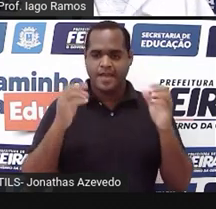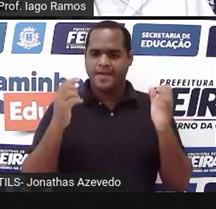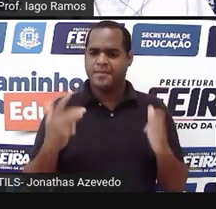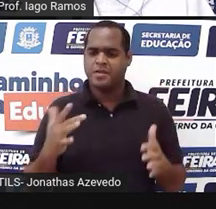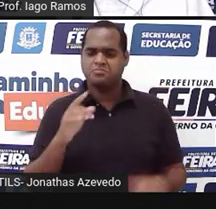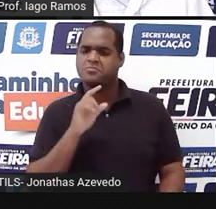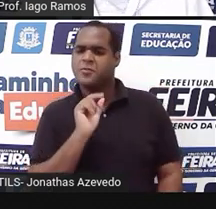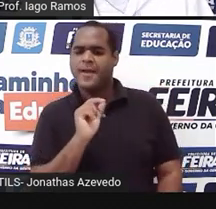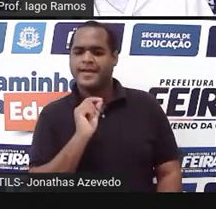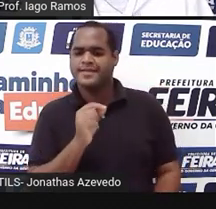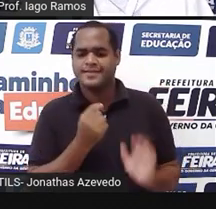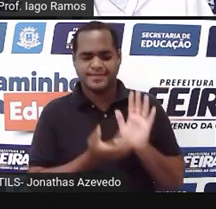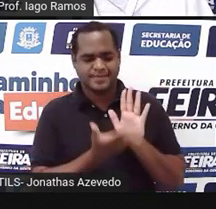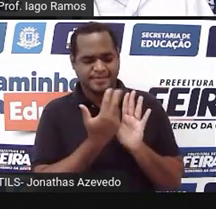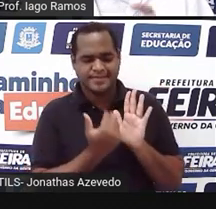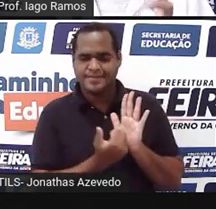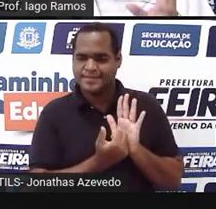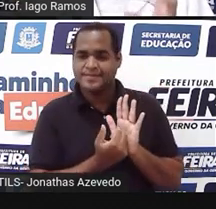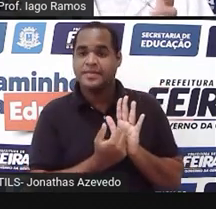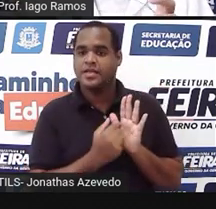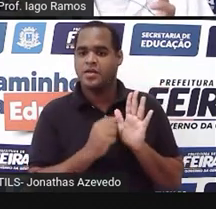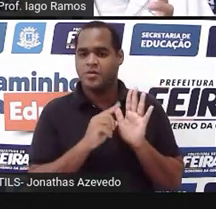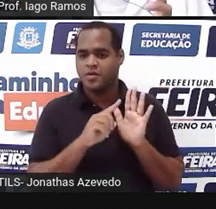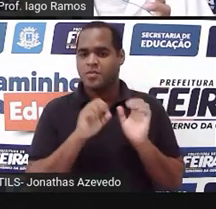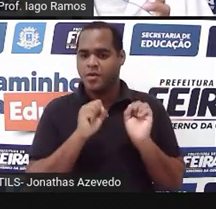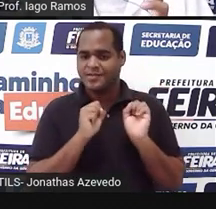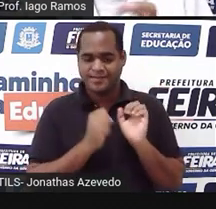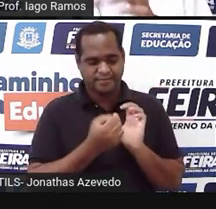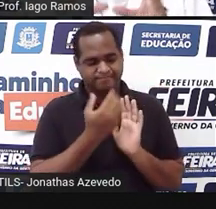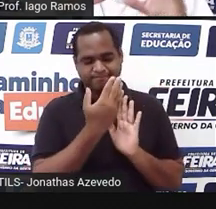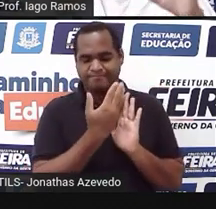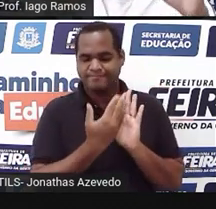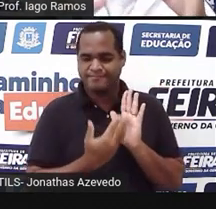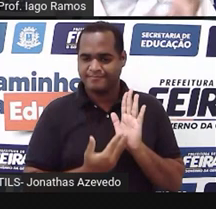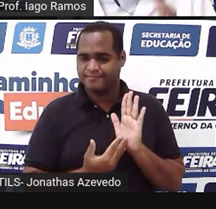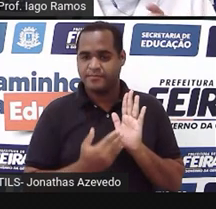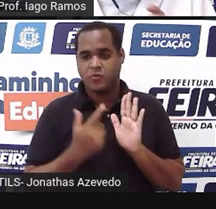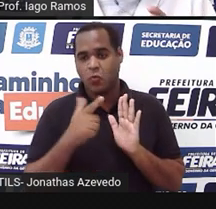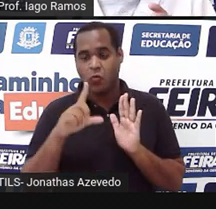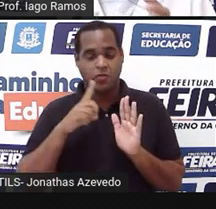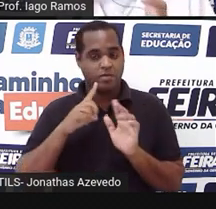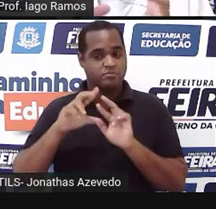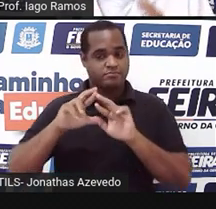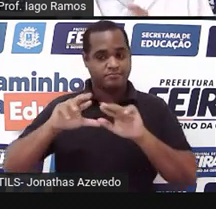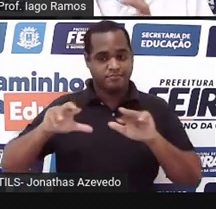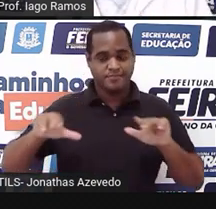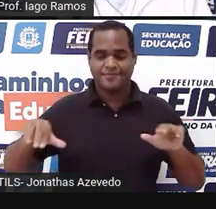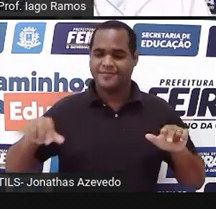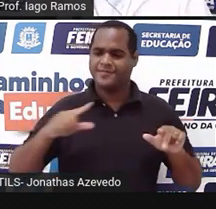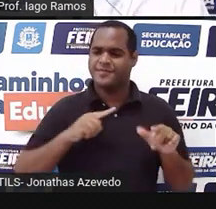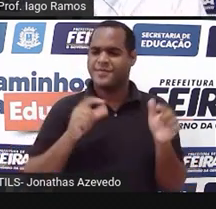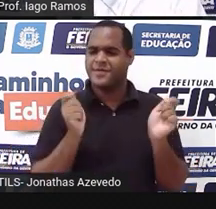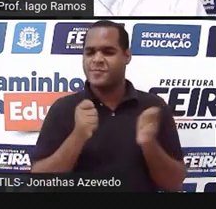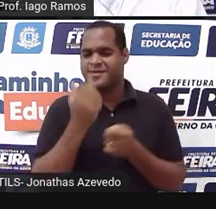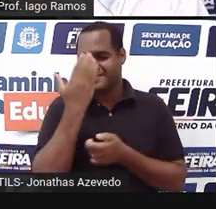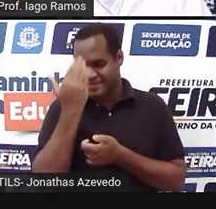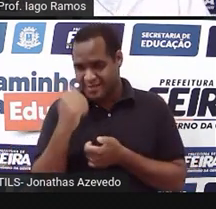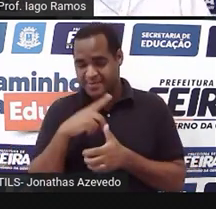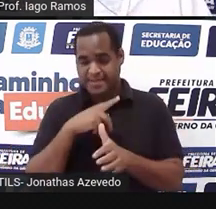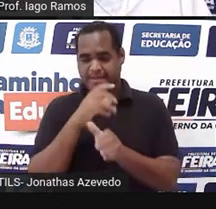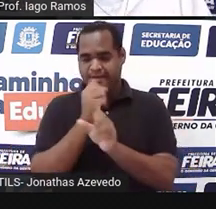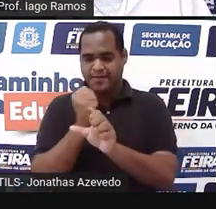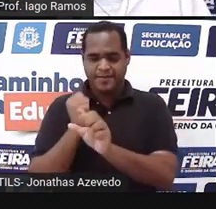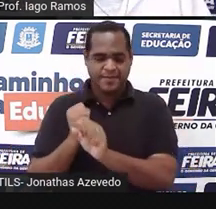que é decompor a figura é dividir essa figura em outras figuras que a gente saiba calcular